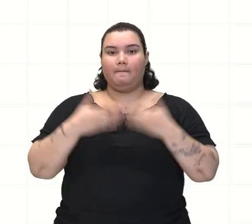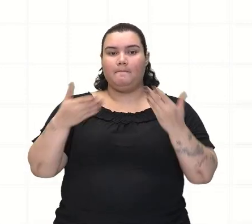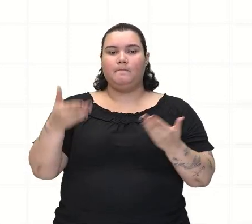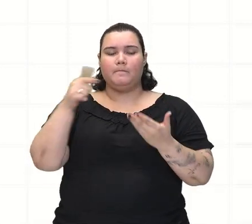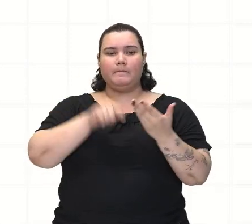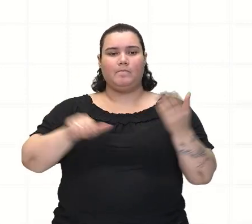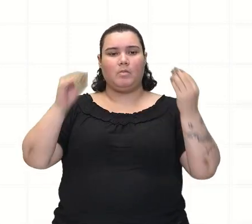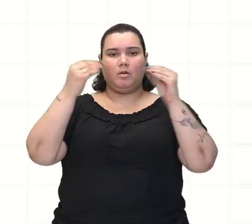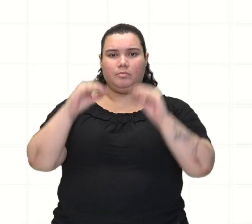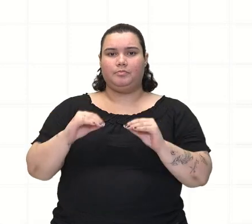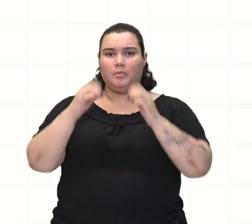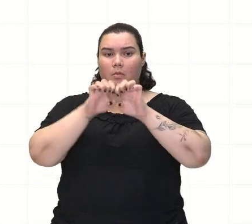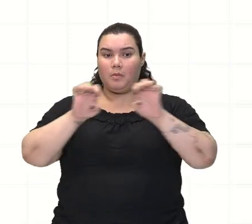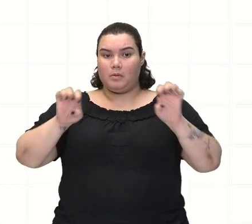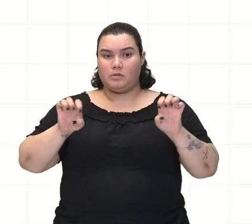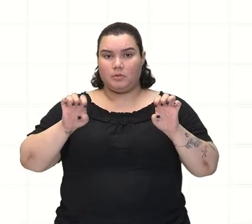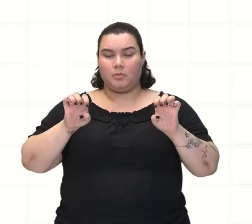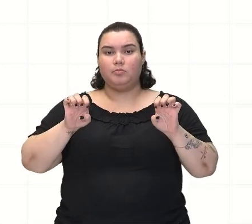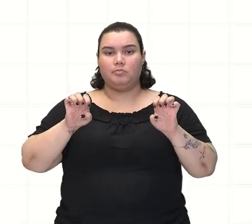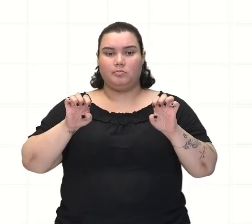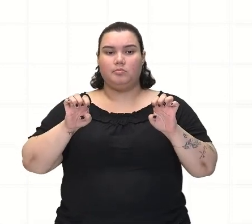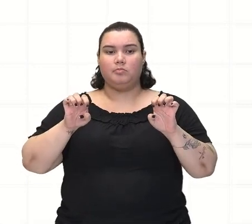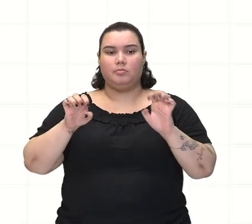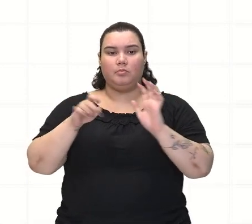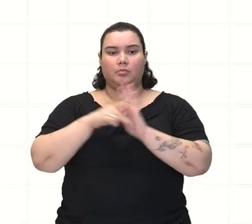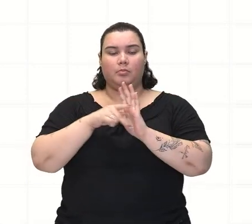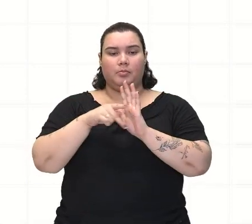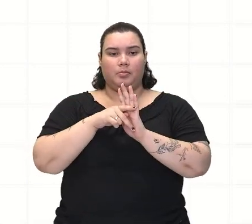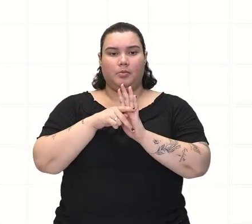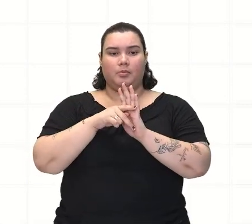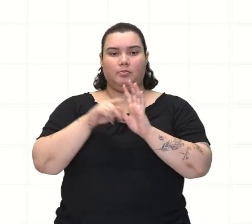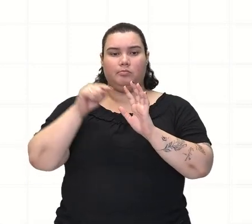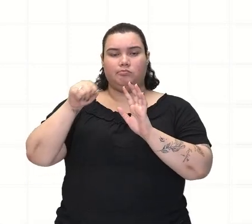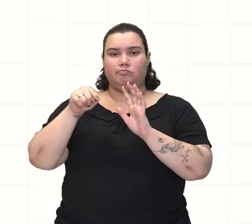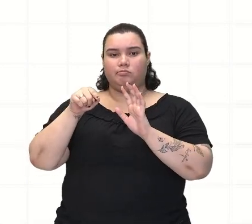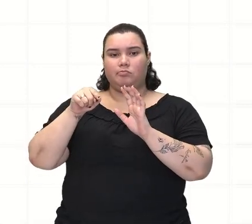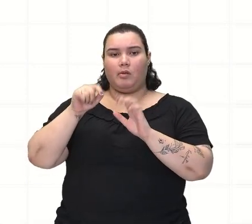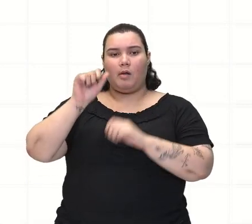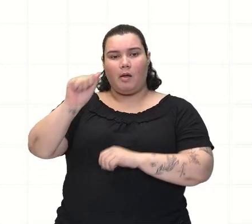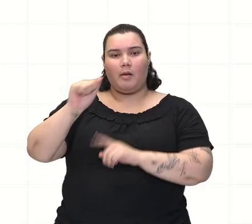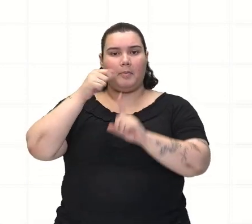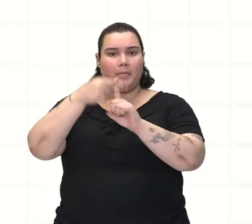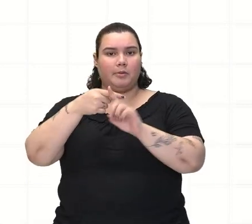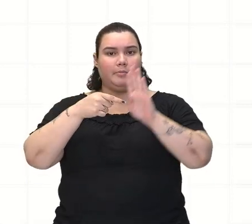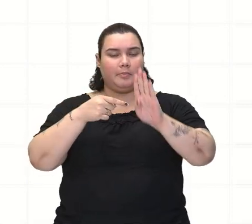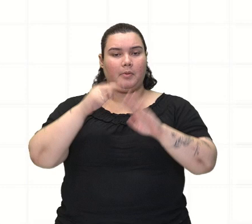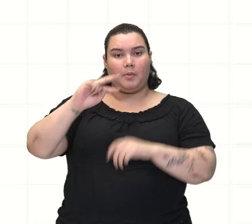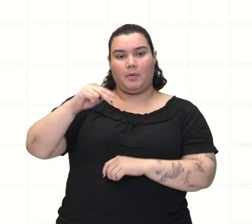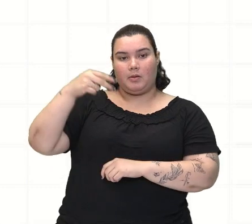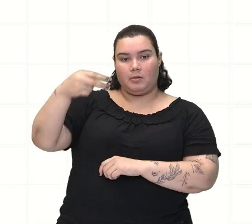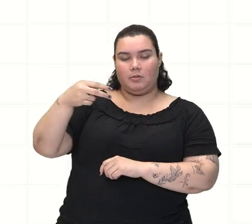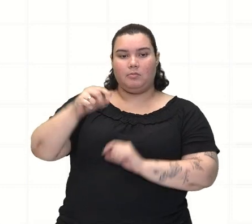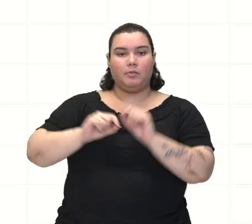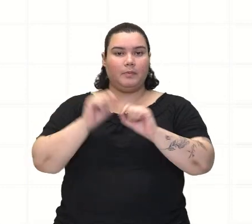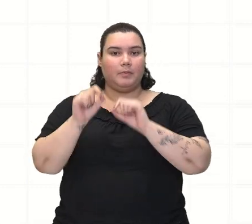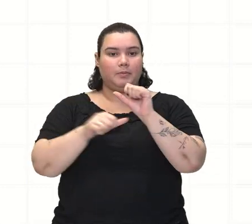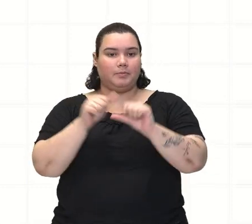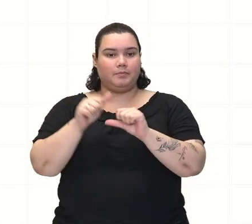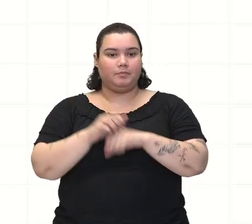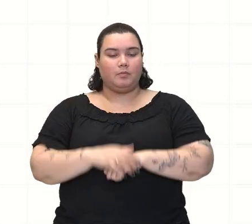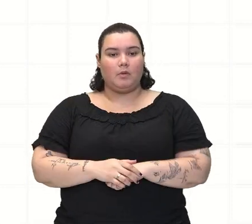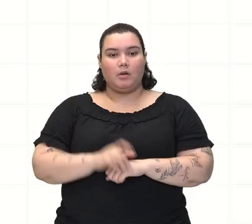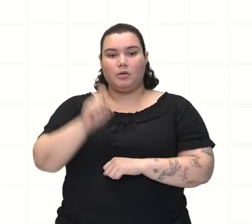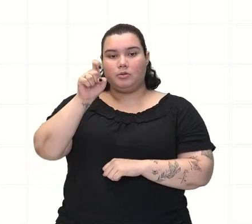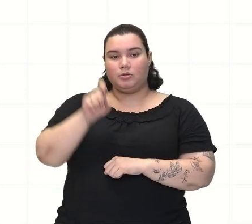reescrevendo essa equação como isso aqui, a mais b ao quadrado, vai ficar quem?